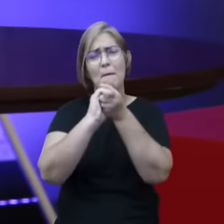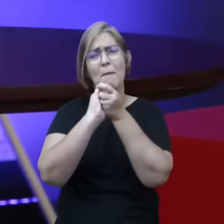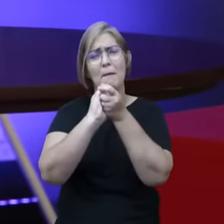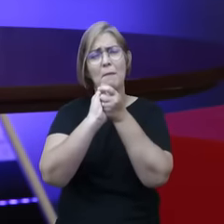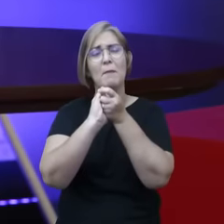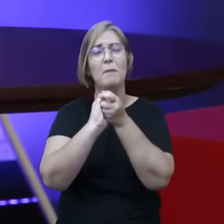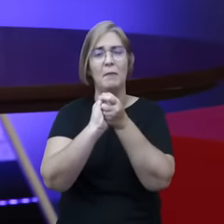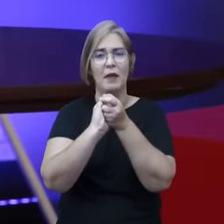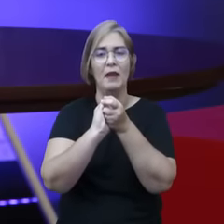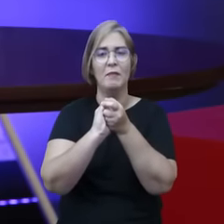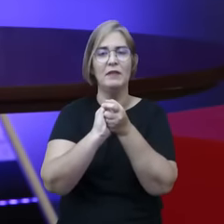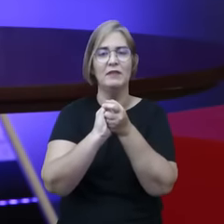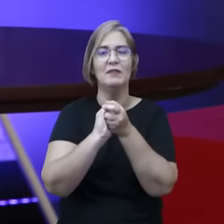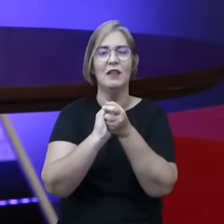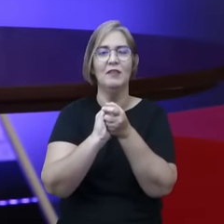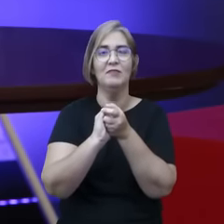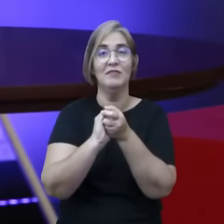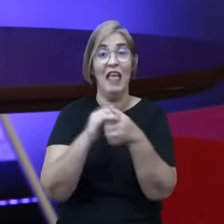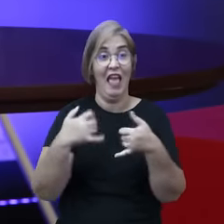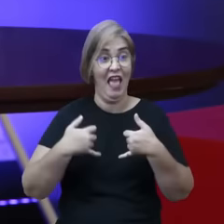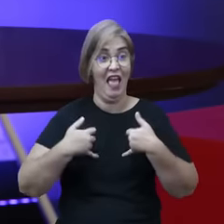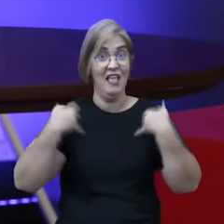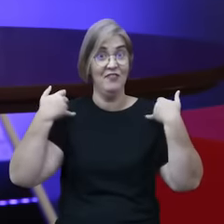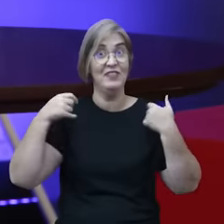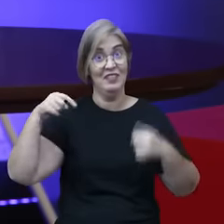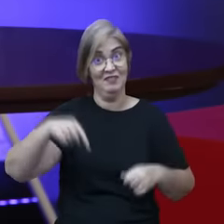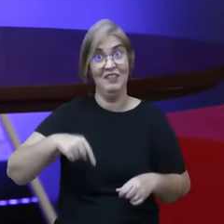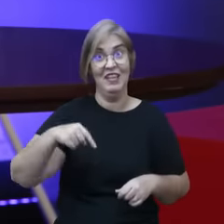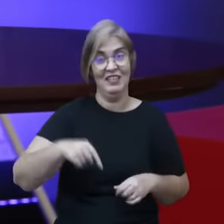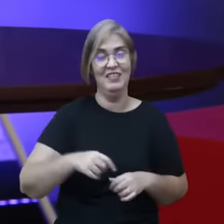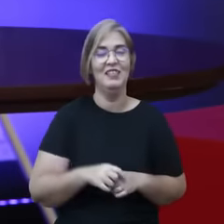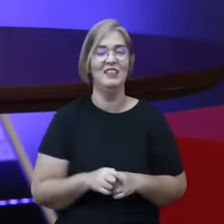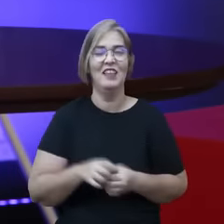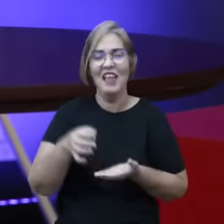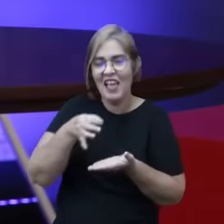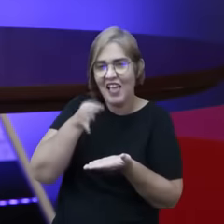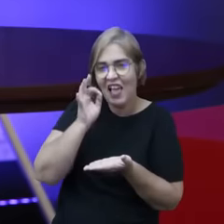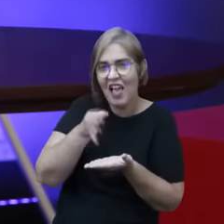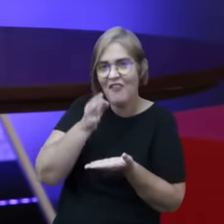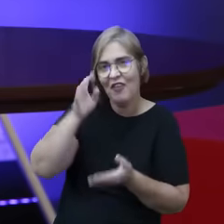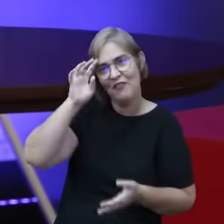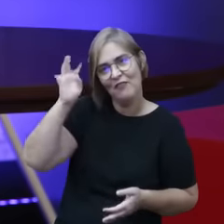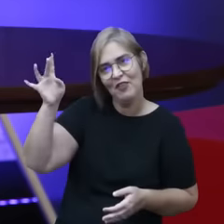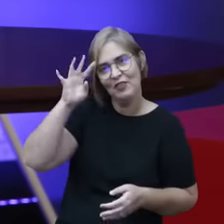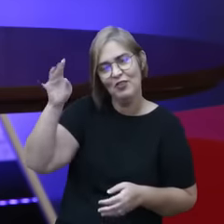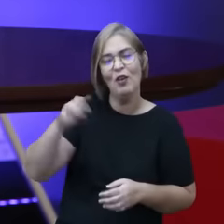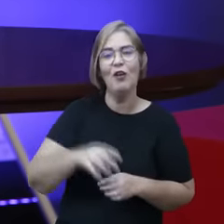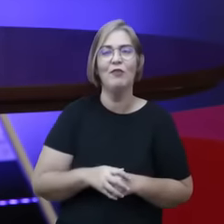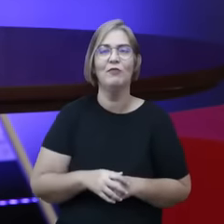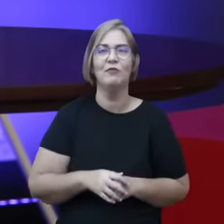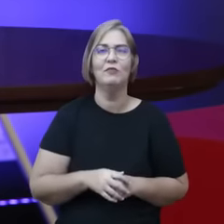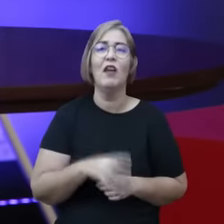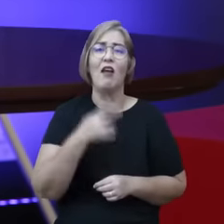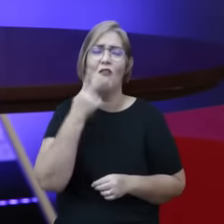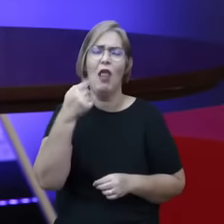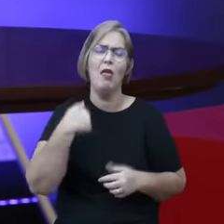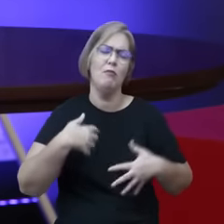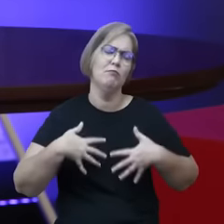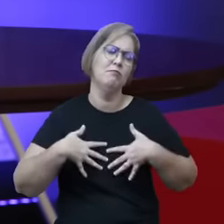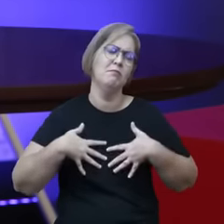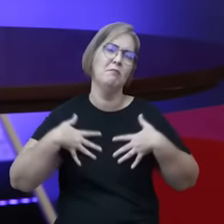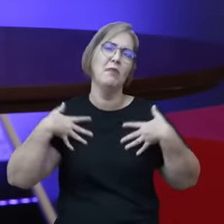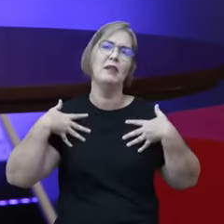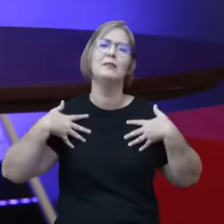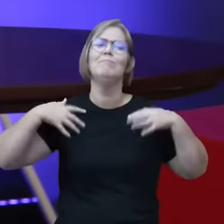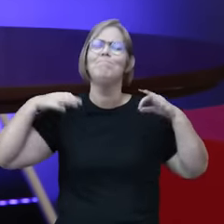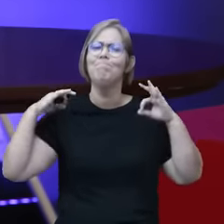então o aniversário, o aniversariante, não é? que é o café filosófico, dizer que é um imenso prazer poder contribuir,